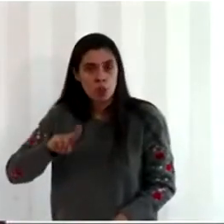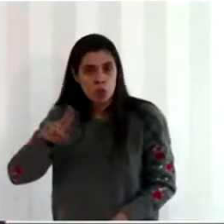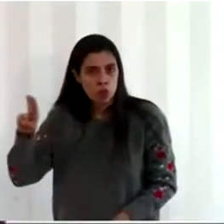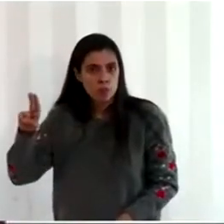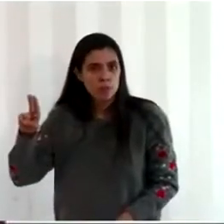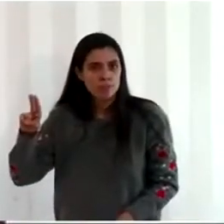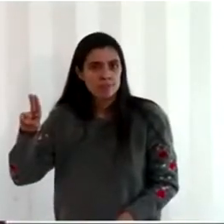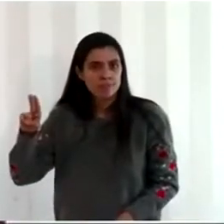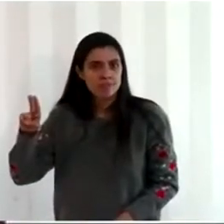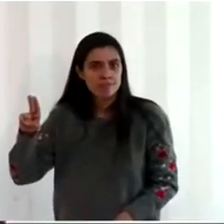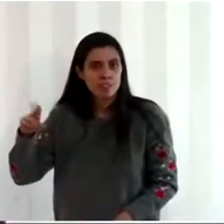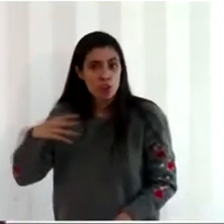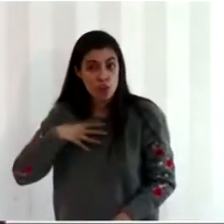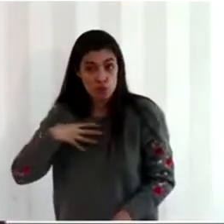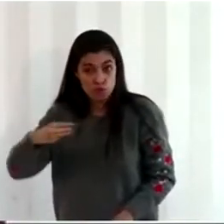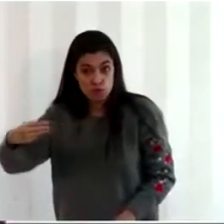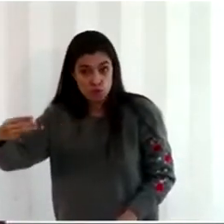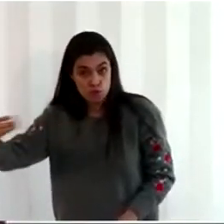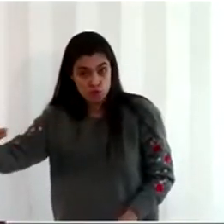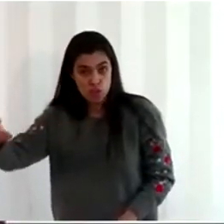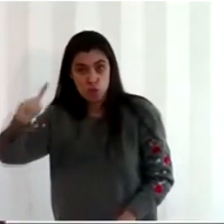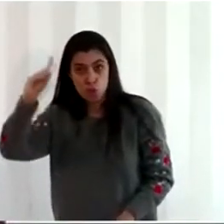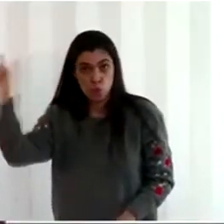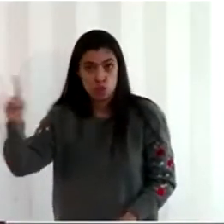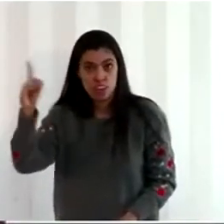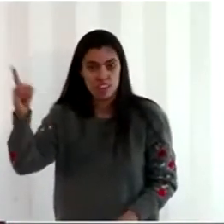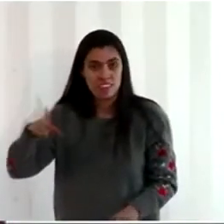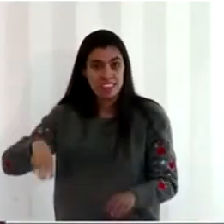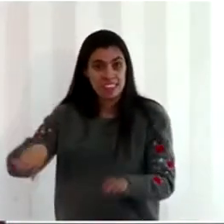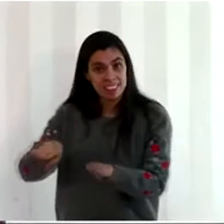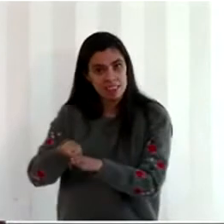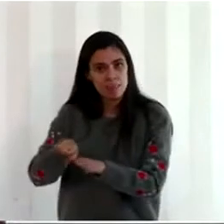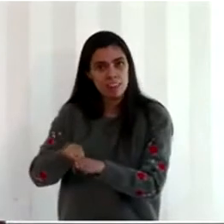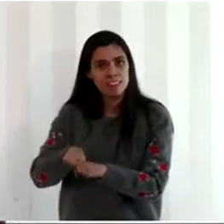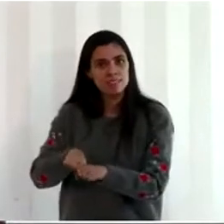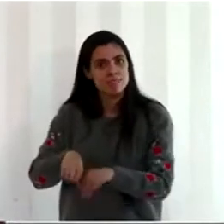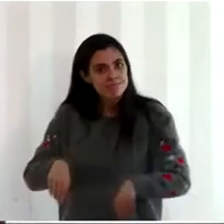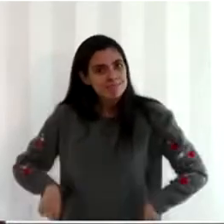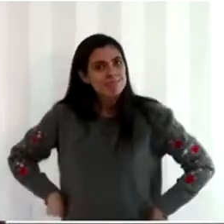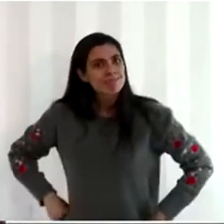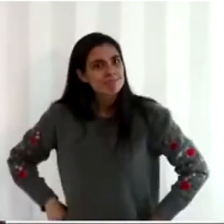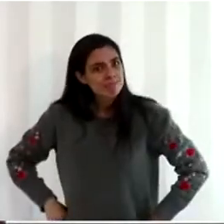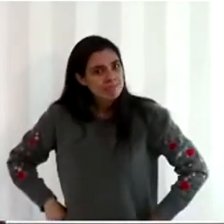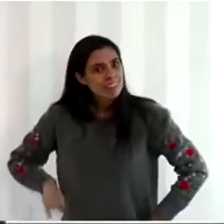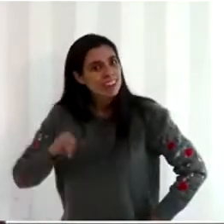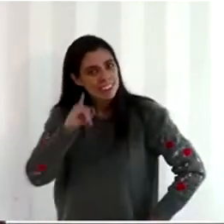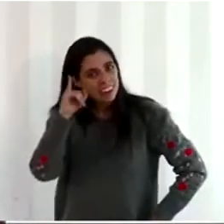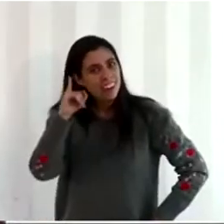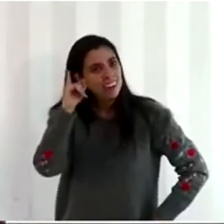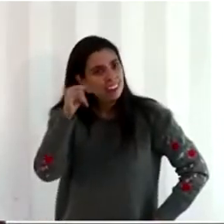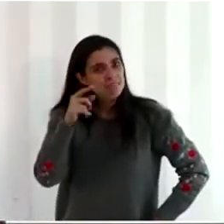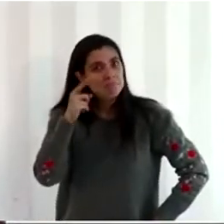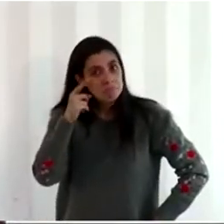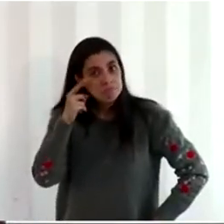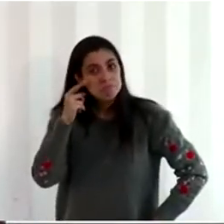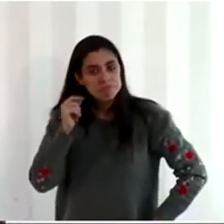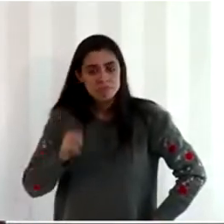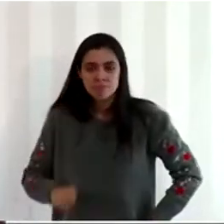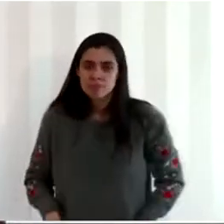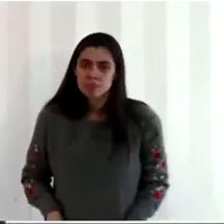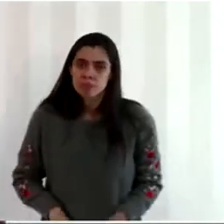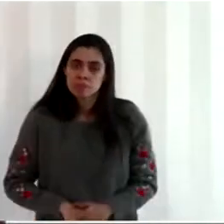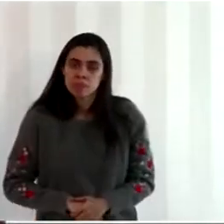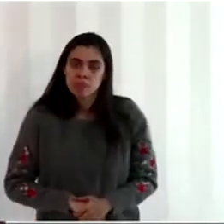muito mais ligada ao Apocalipse, escatológica. Verso 20 diz, veio a palavra do Senhor segunda vez no mesmo